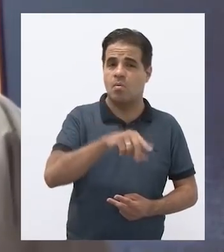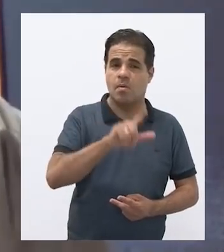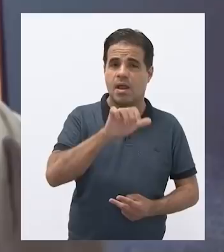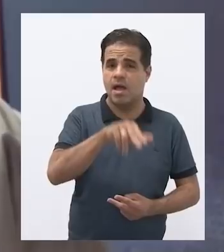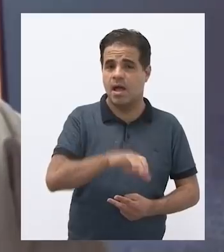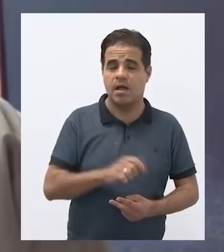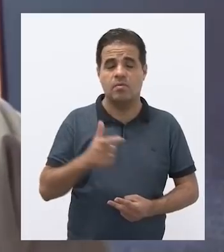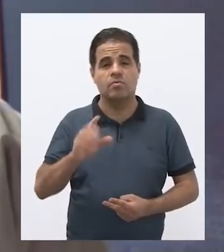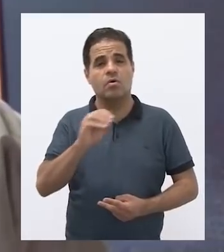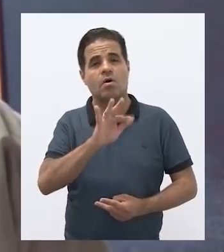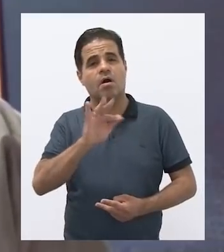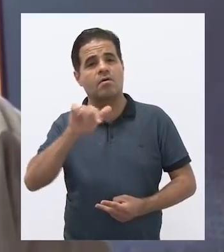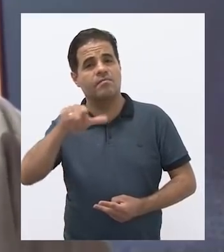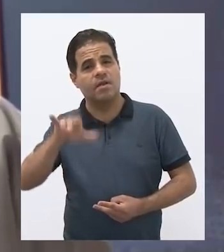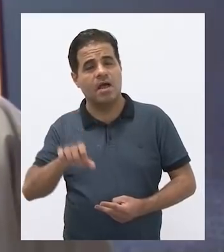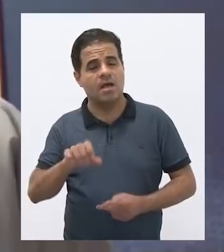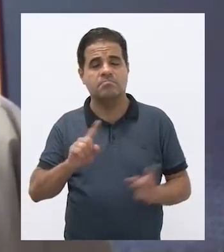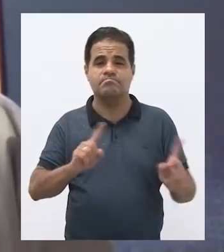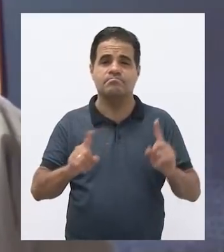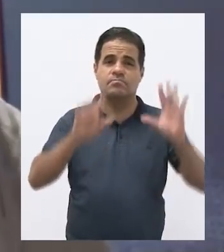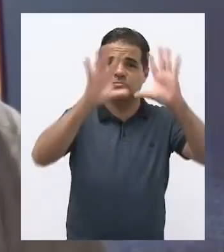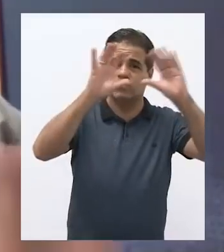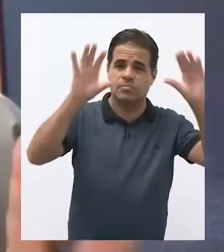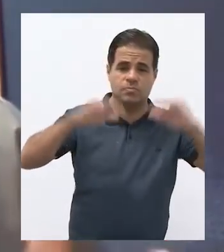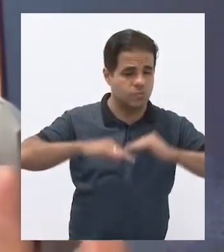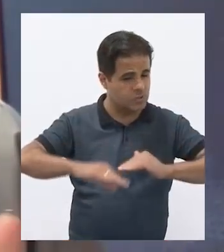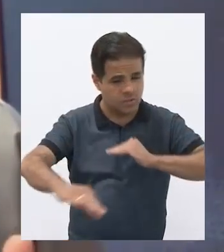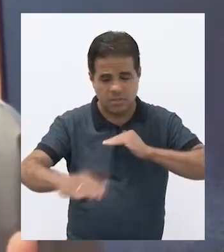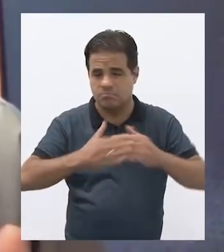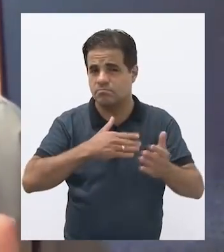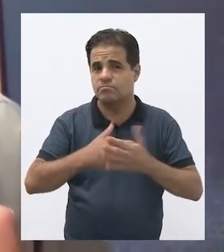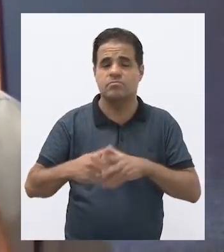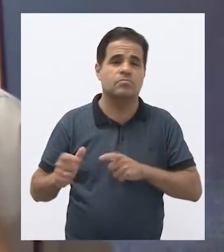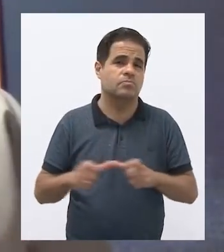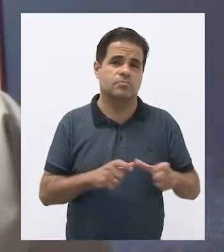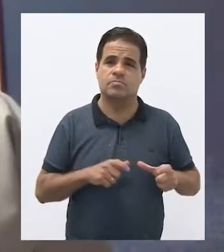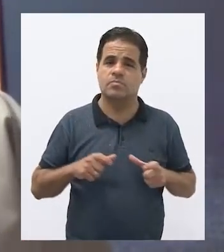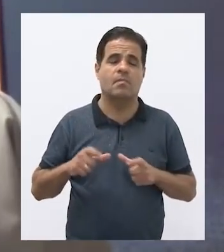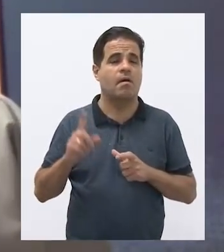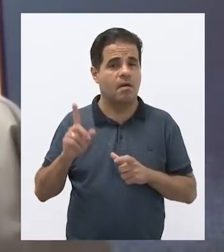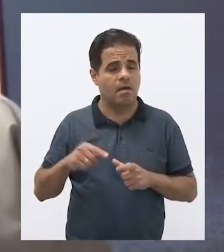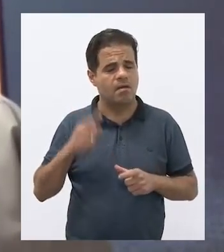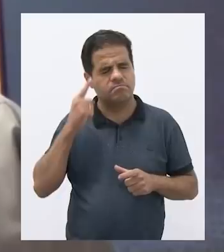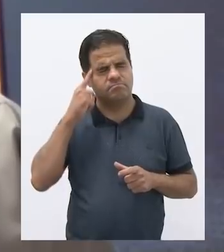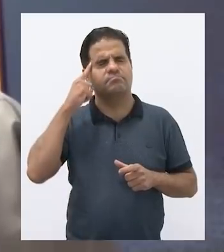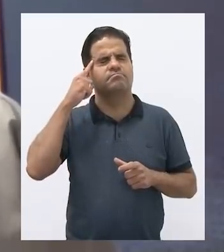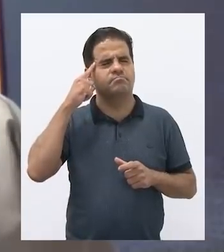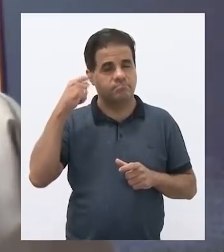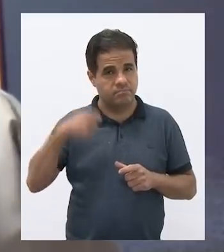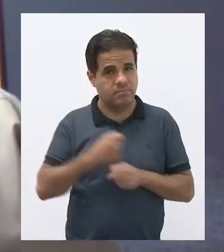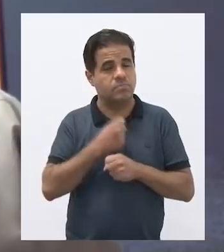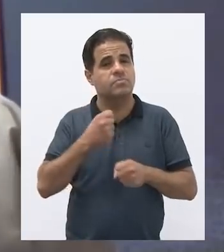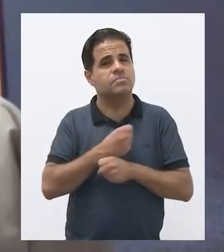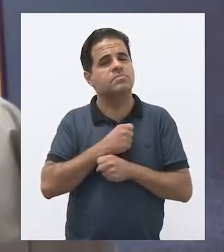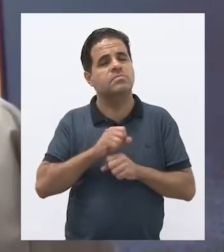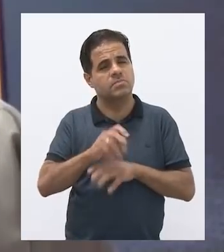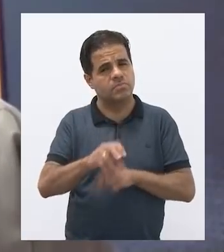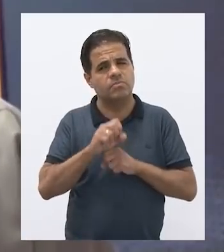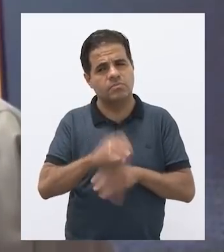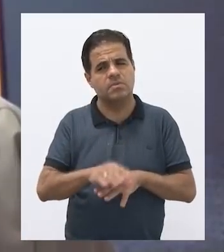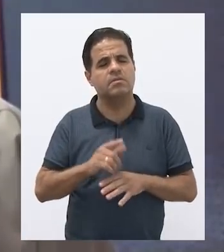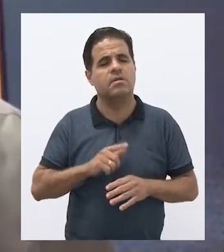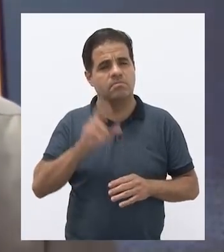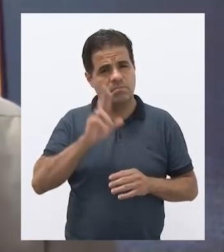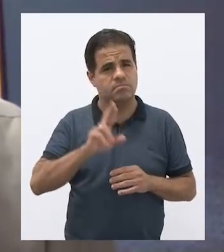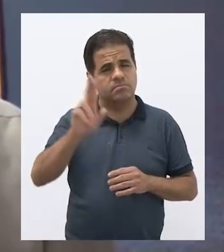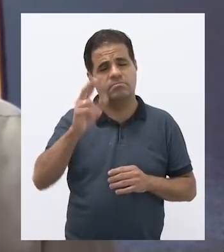o Carlos onde quer que eu esteja, na nuvem, no chão, onde quer que seja. Essa é uma noção que precisa ser construída, e aí a educação tem um papel importante